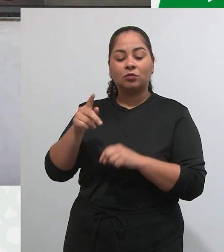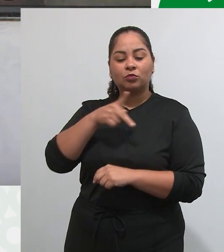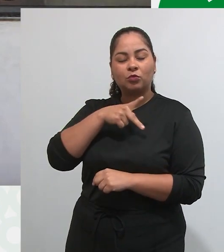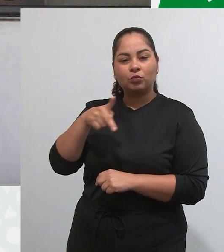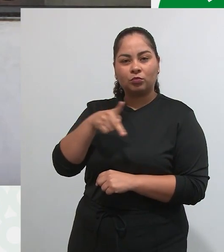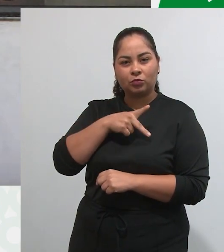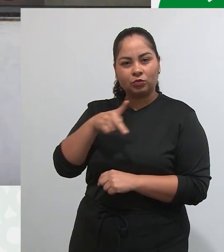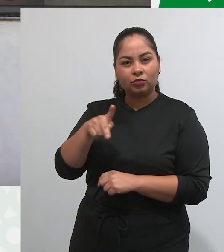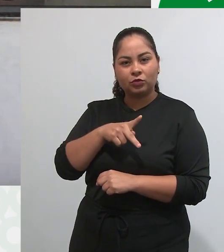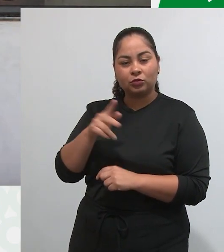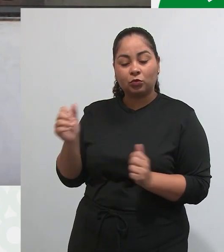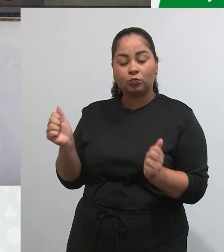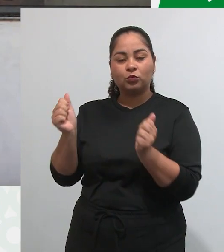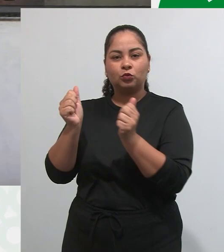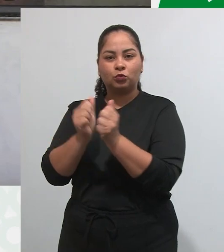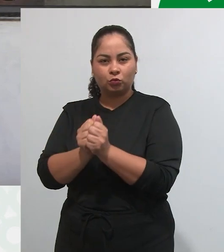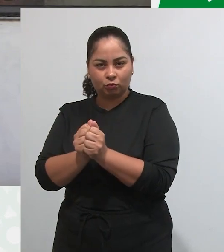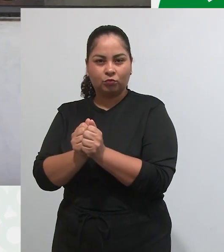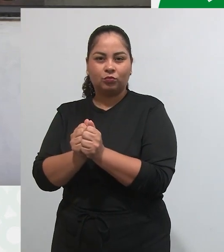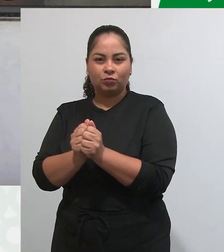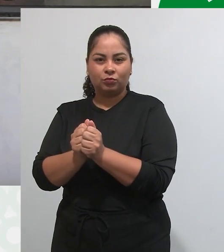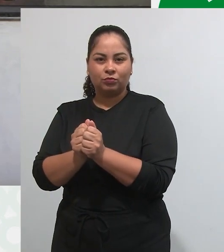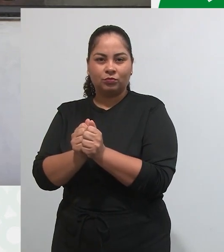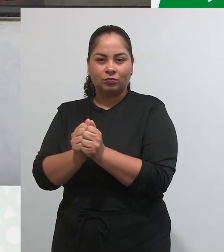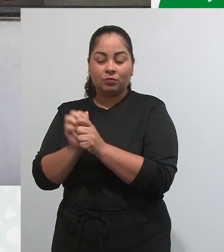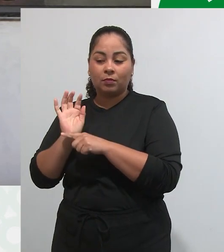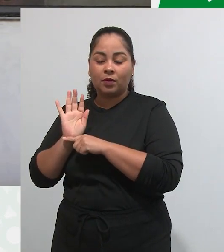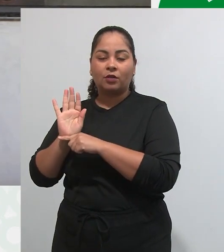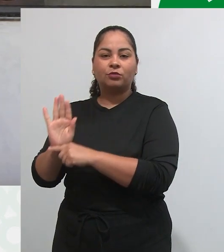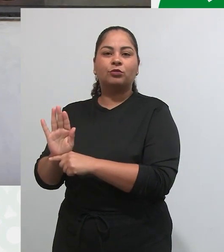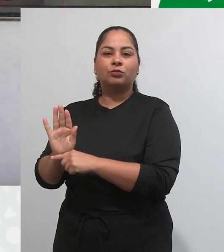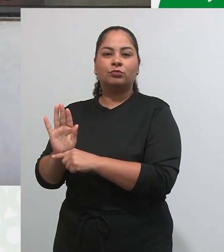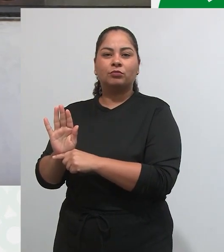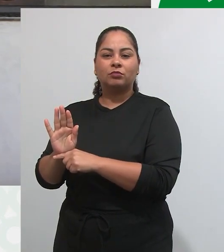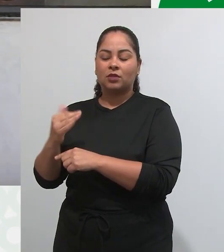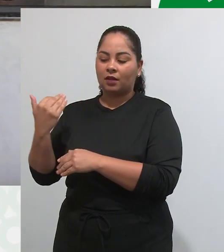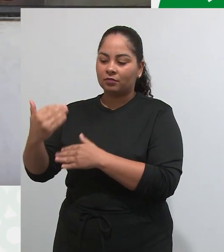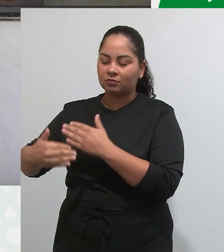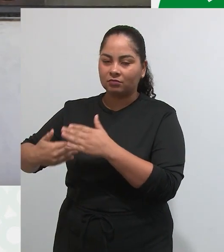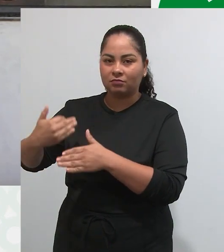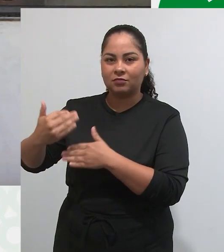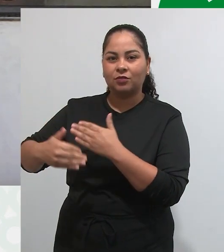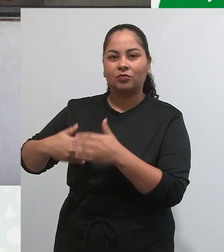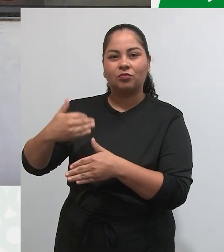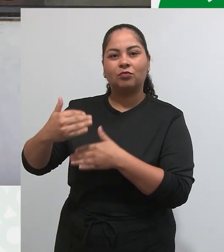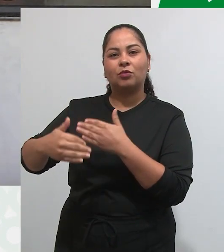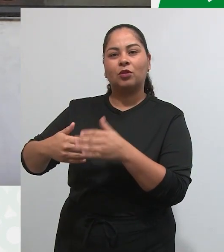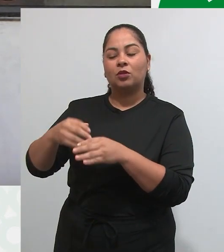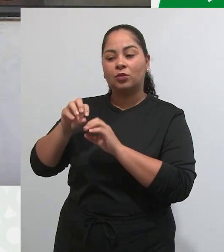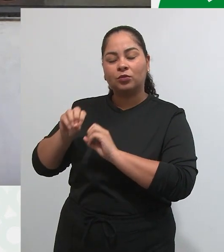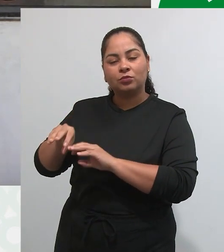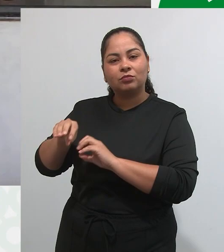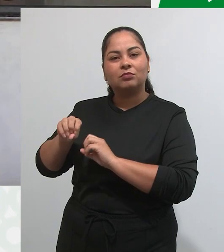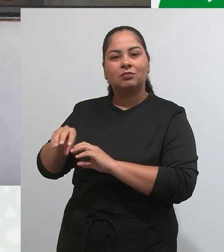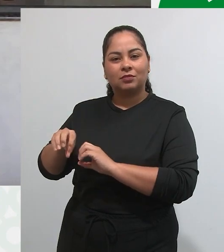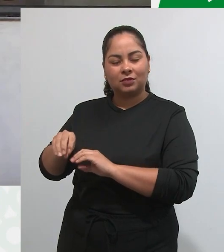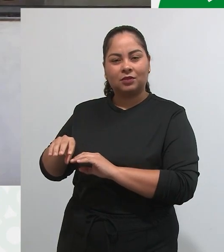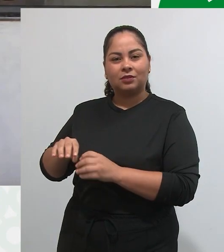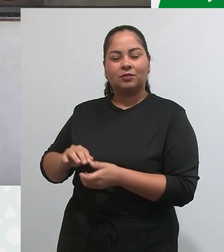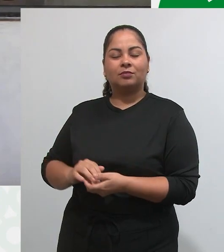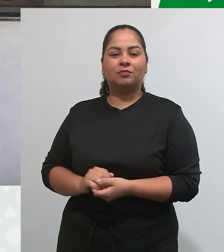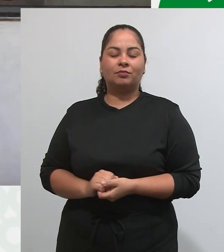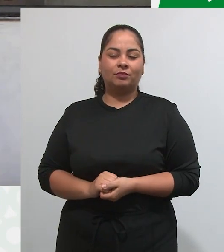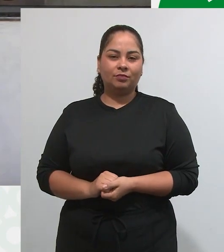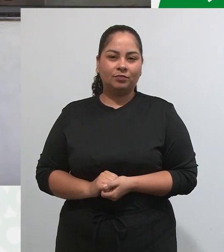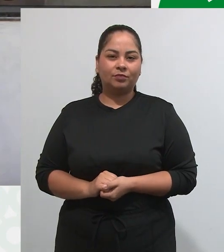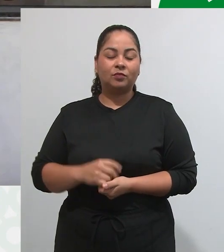ir buscar. O professor, o educador, ele tem que estar lado a lado com o aluno, ele tem que estar querendo crescer